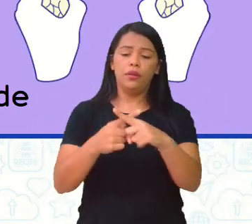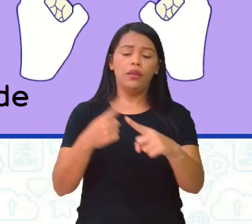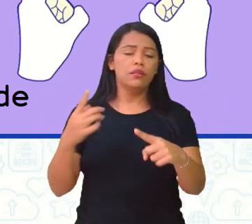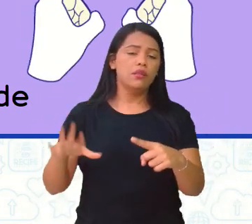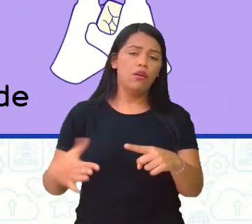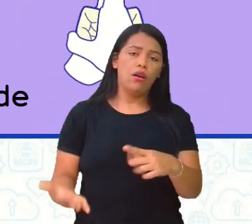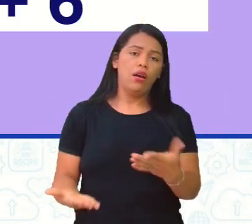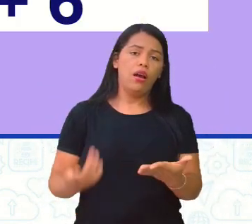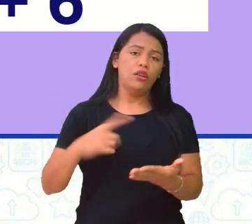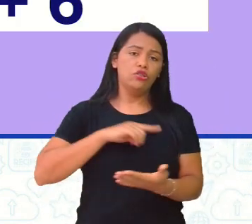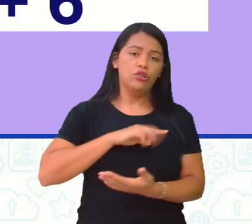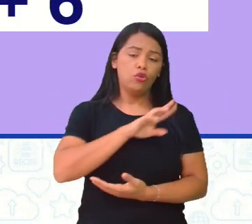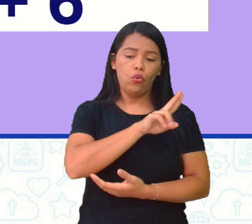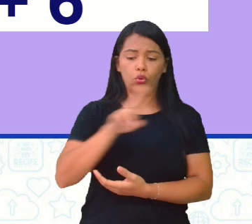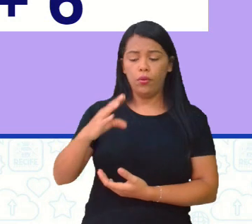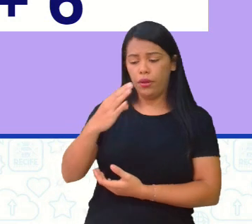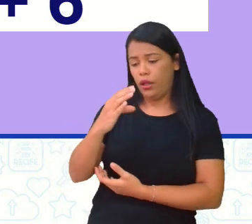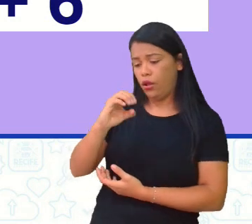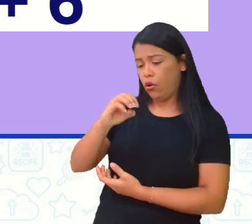de comutatividade.